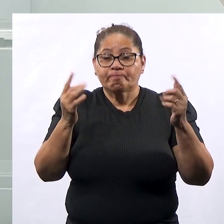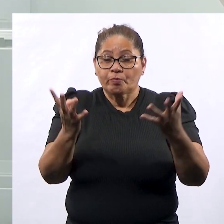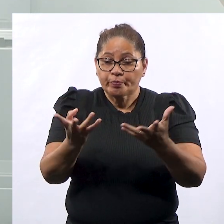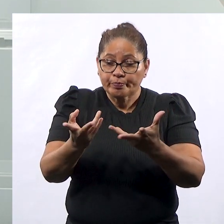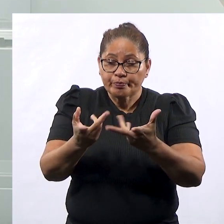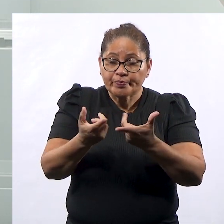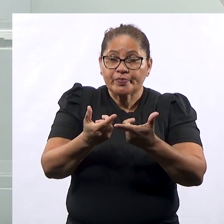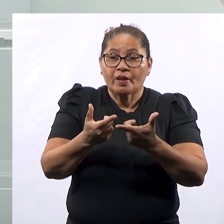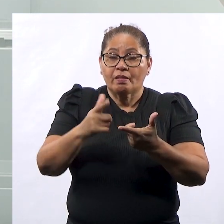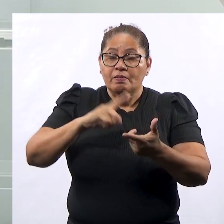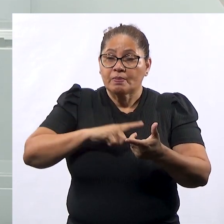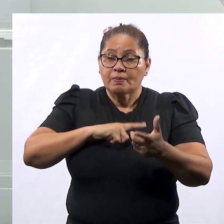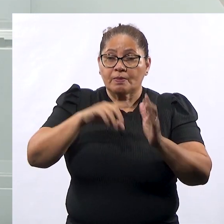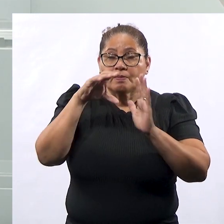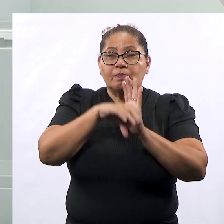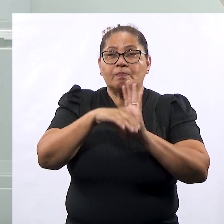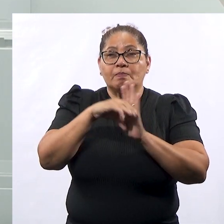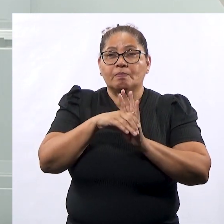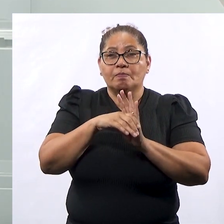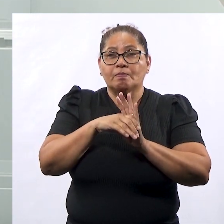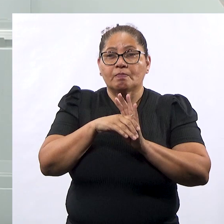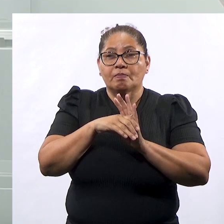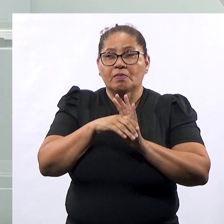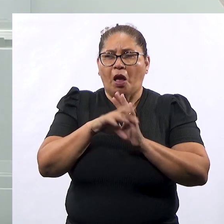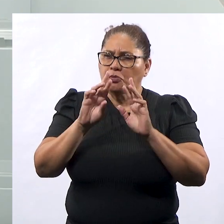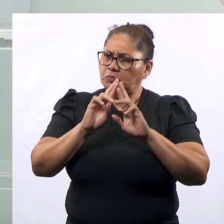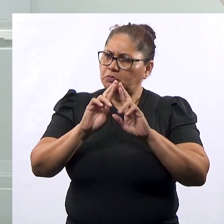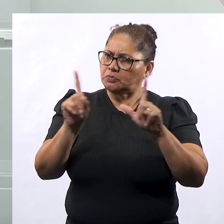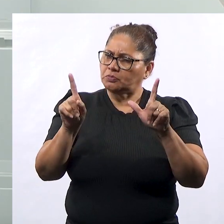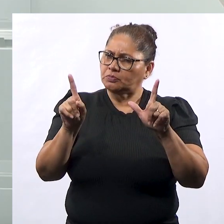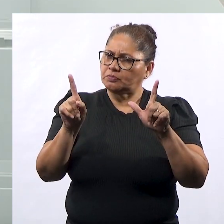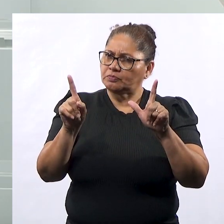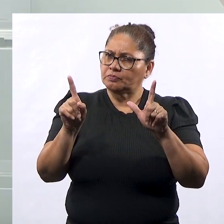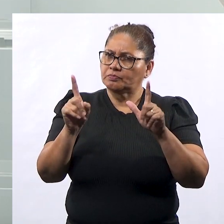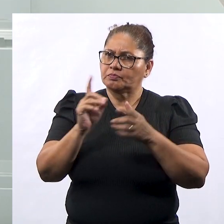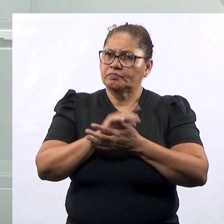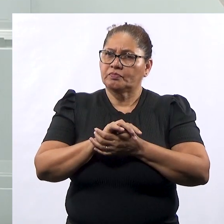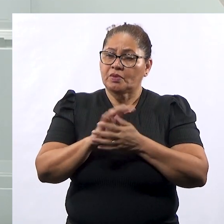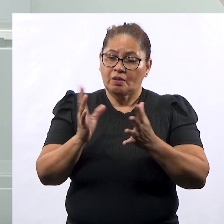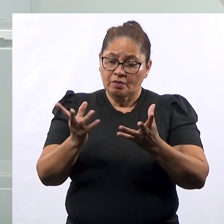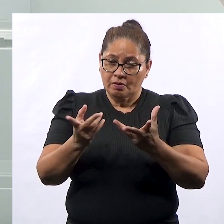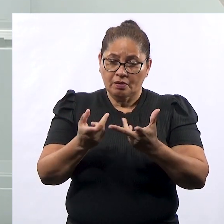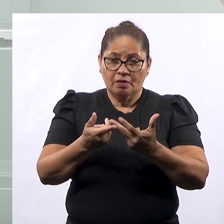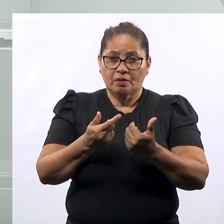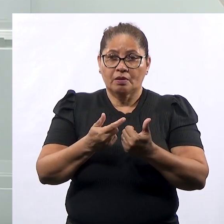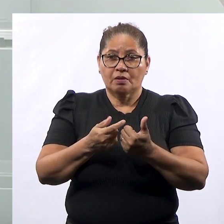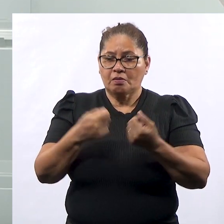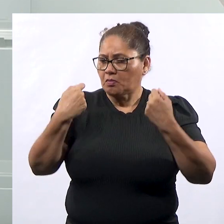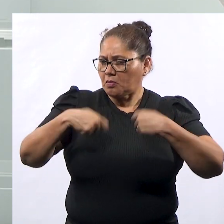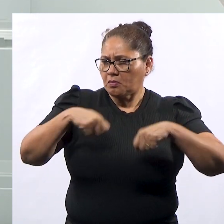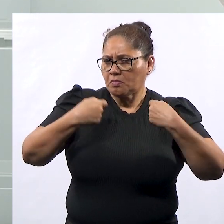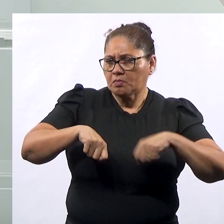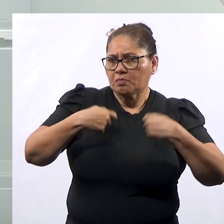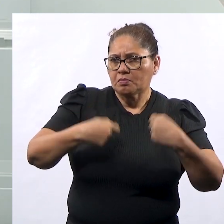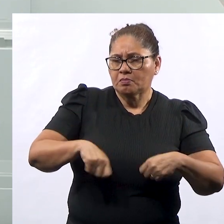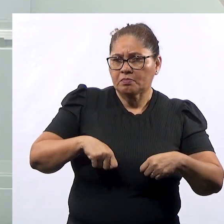para ele, a excelência, ela tem um conceito, às vezes, desvirtuado, tá? A excelência não